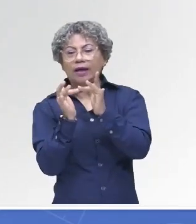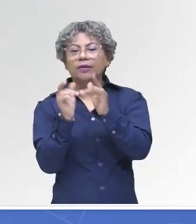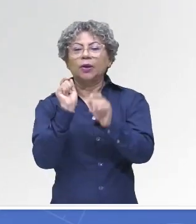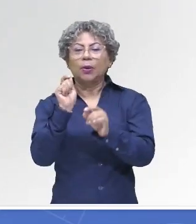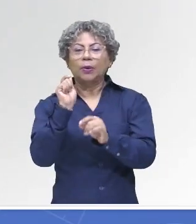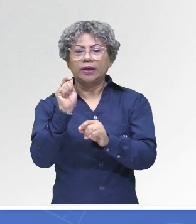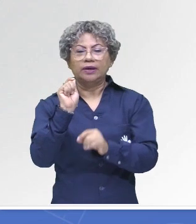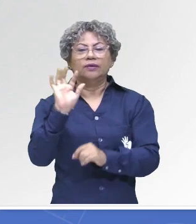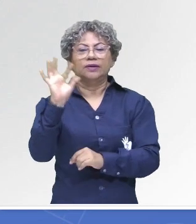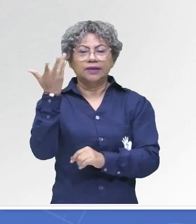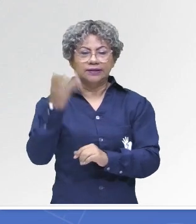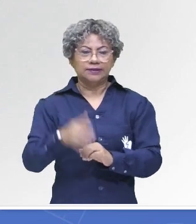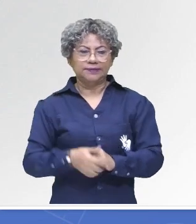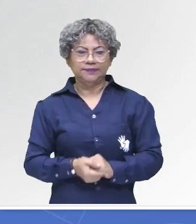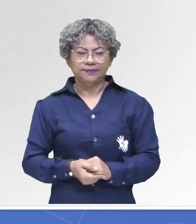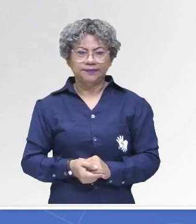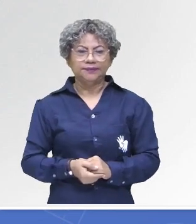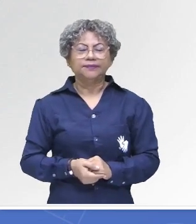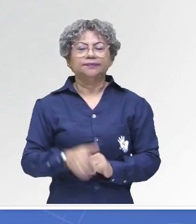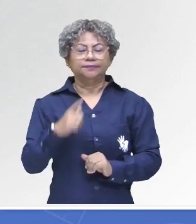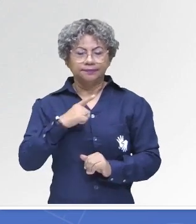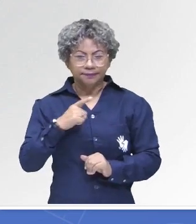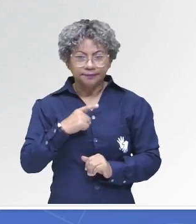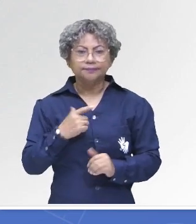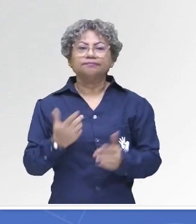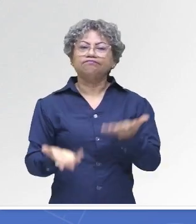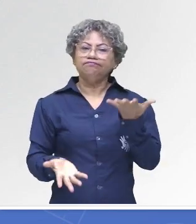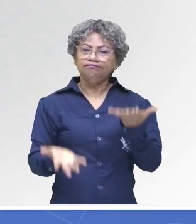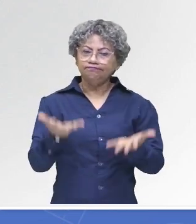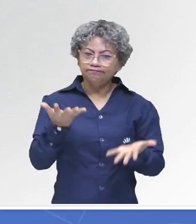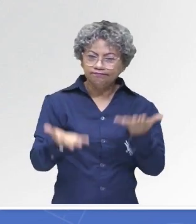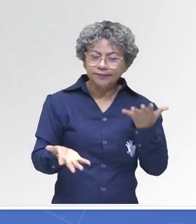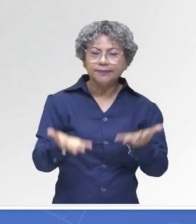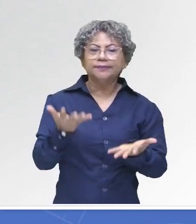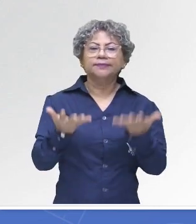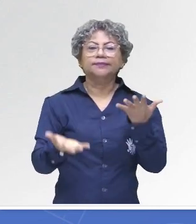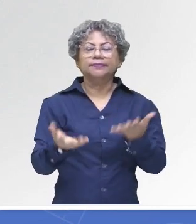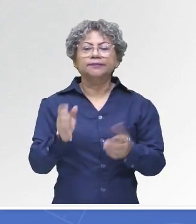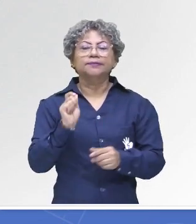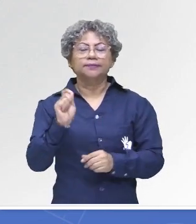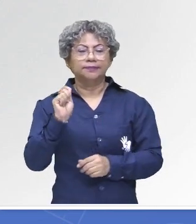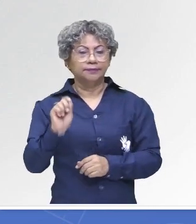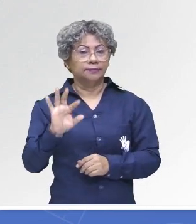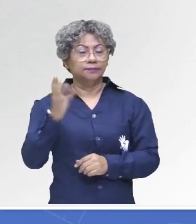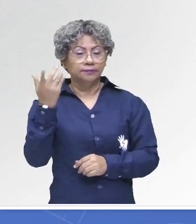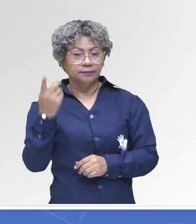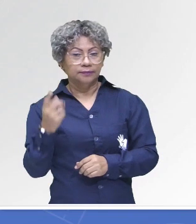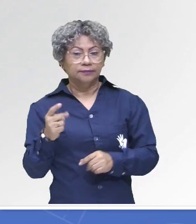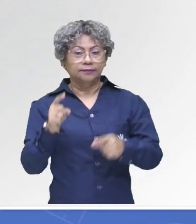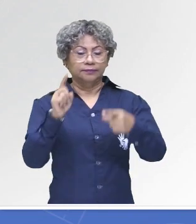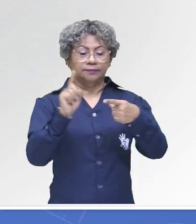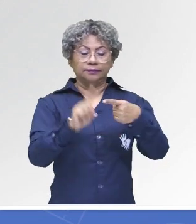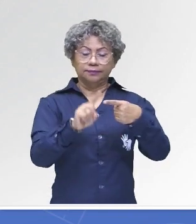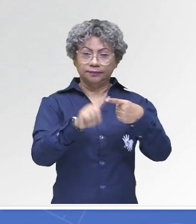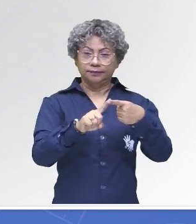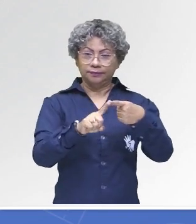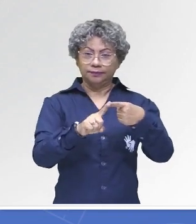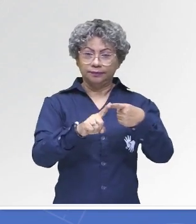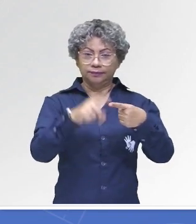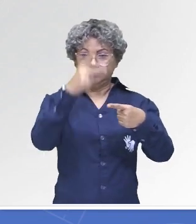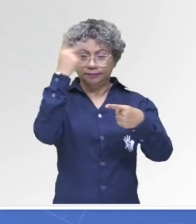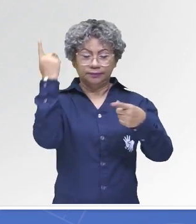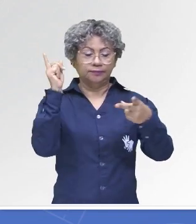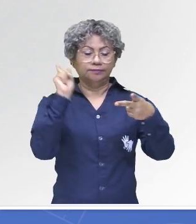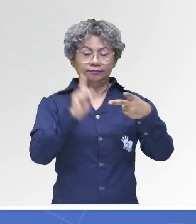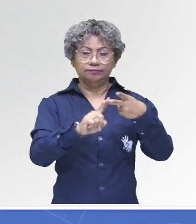só. O equilíbrio térmico acontece quando dois ou mais corpos, com temperaturas